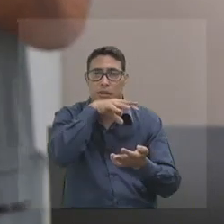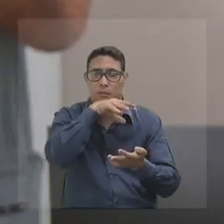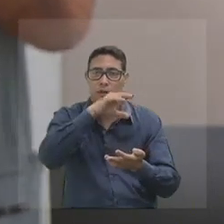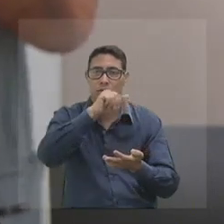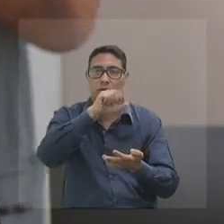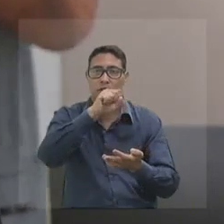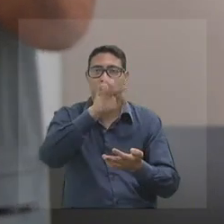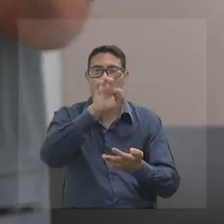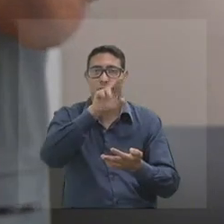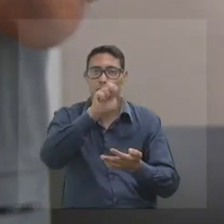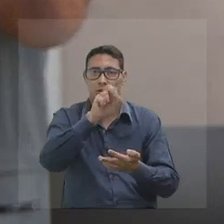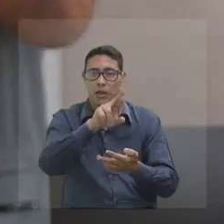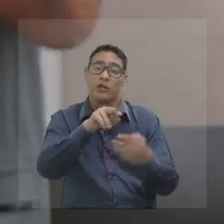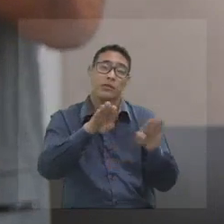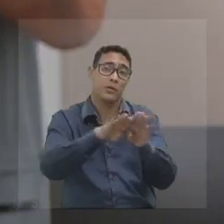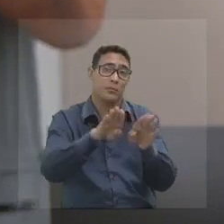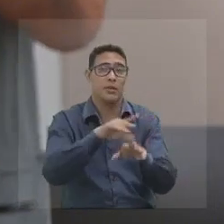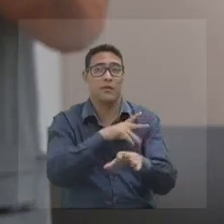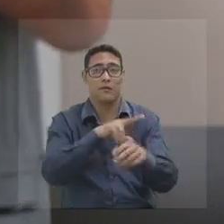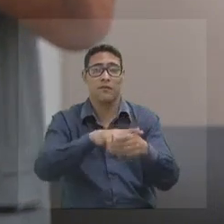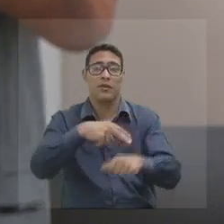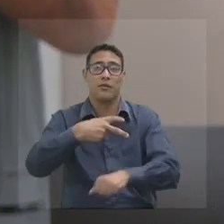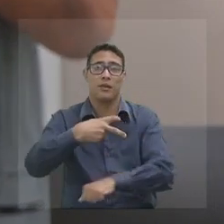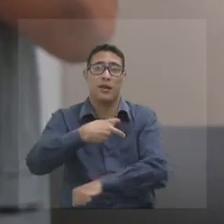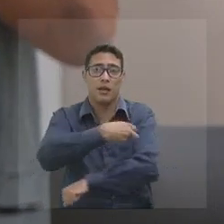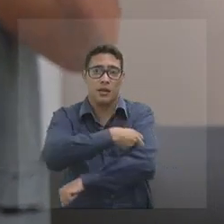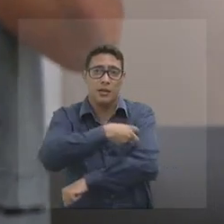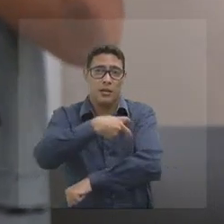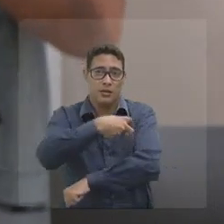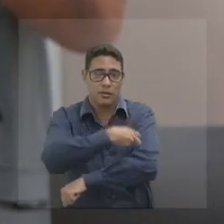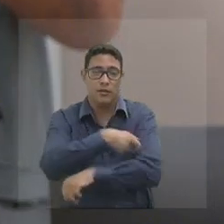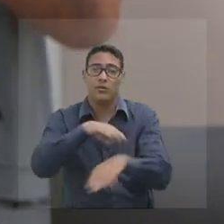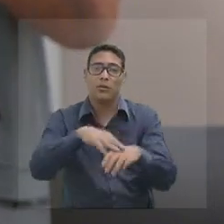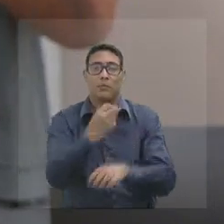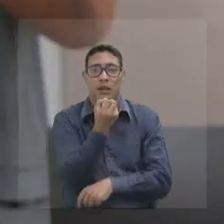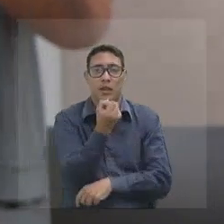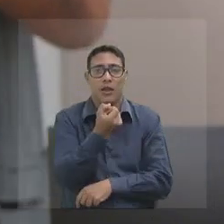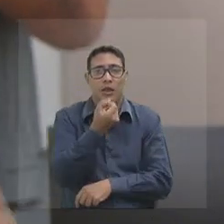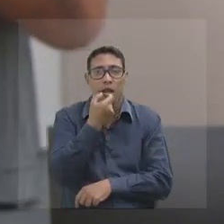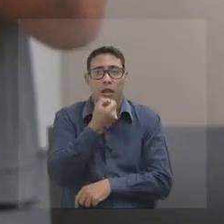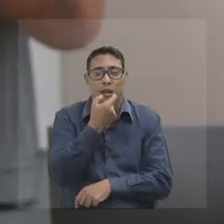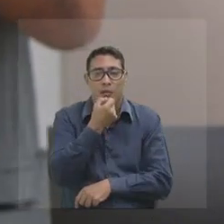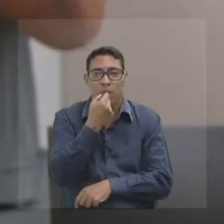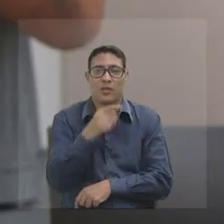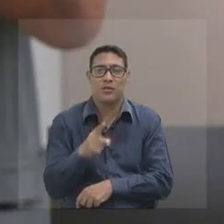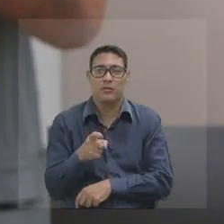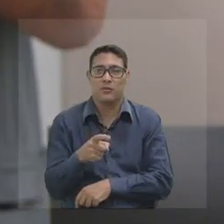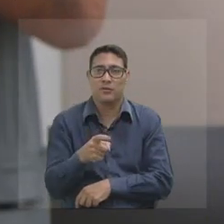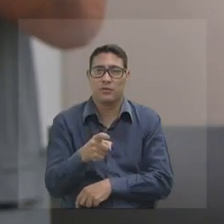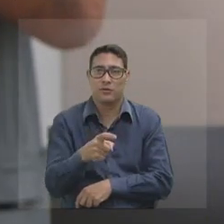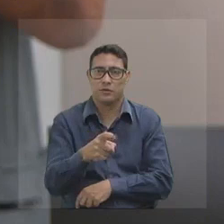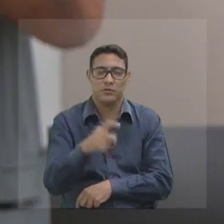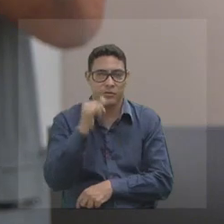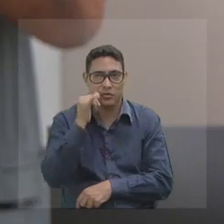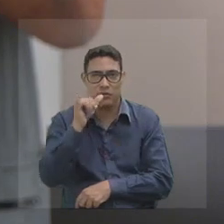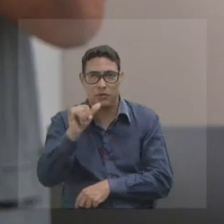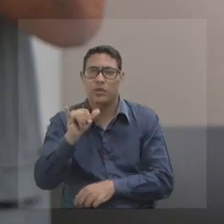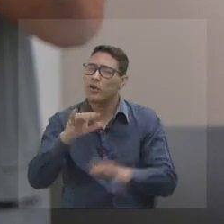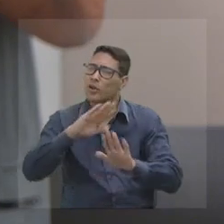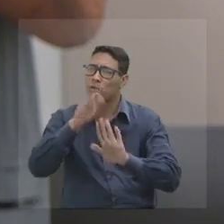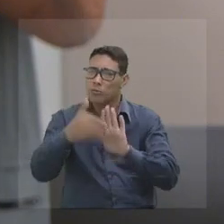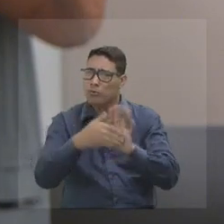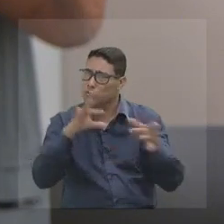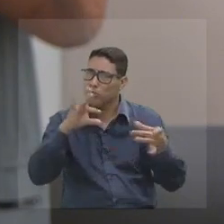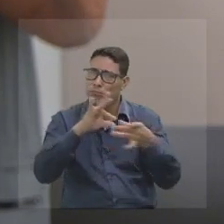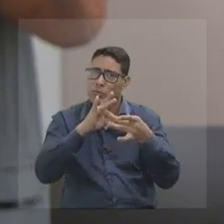domésticos com vacinação de cães e vermifugação de cães e gatos também esse trabalho em parceria com os